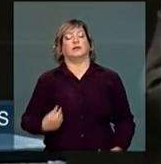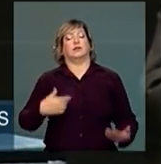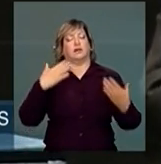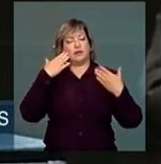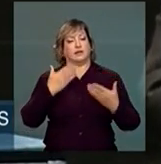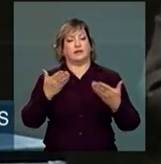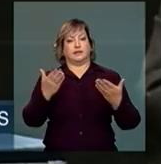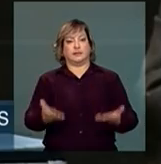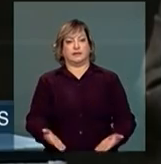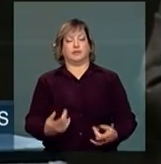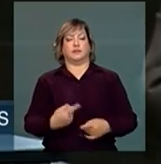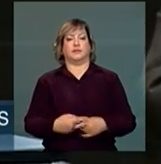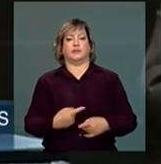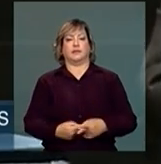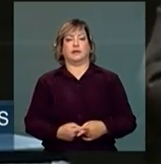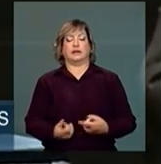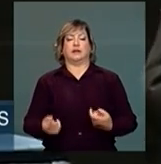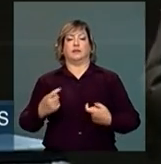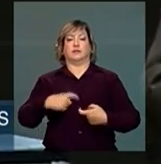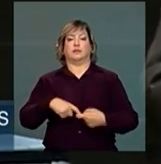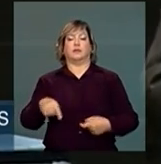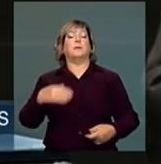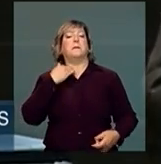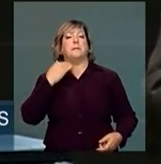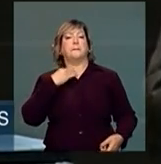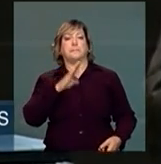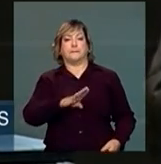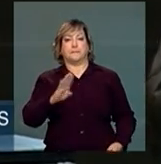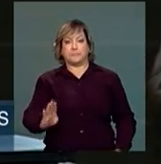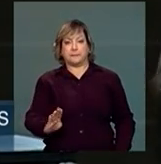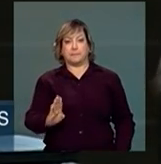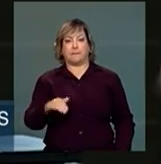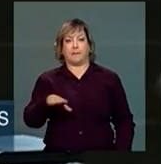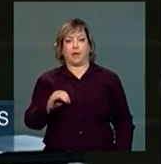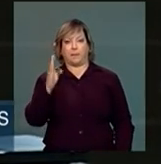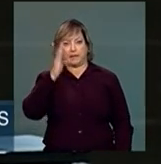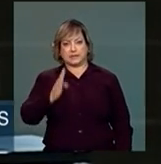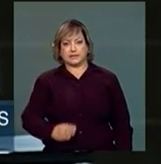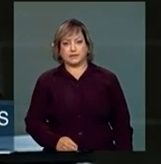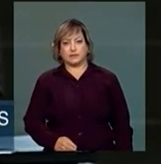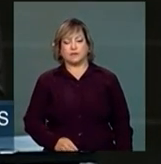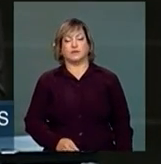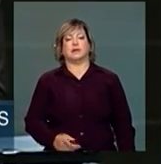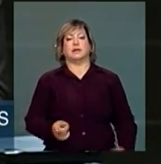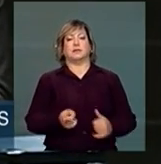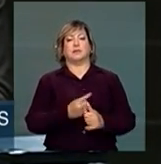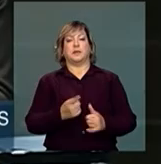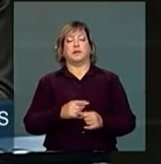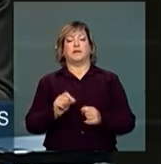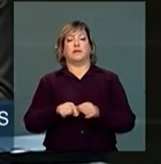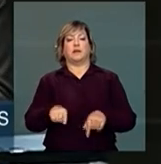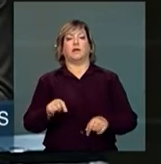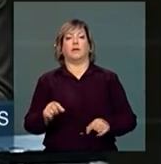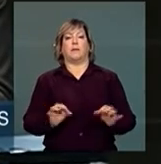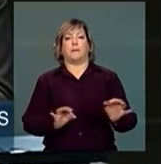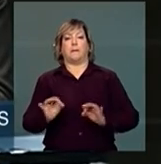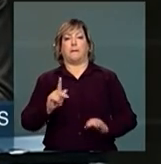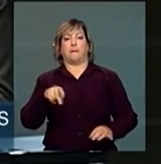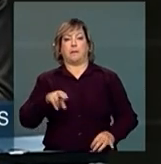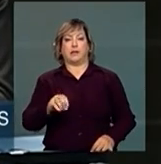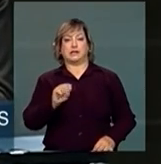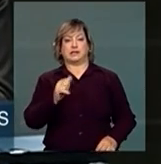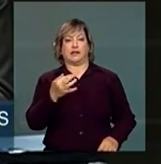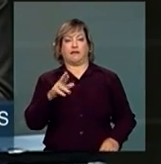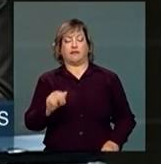Osmar, pela participação do Banco do Brasil, primeiro na execução do Plano Safra